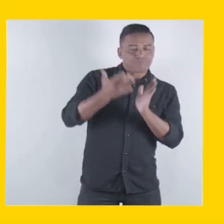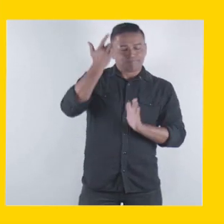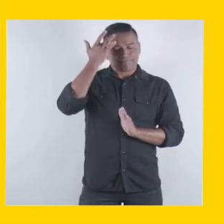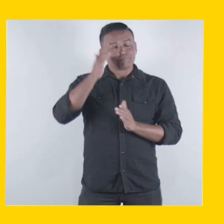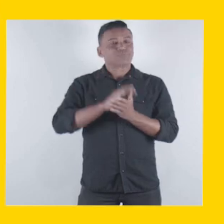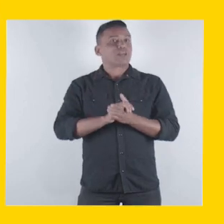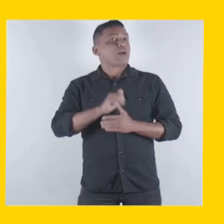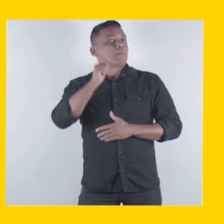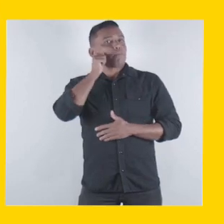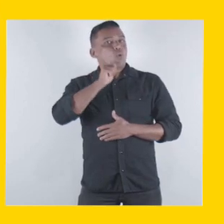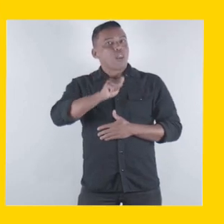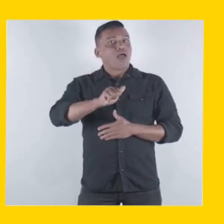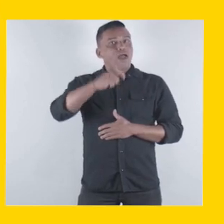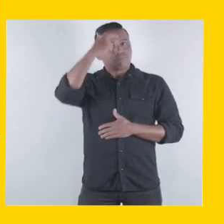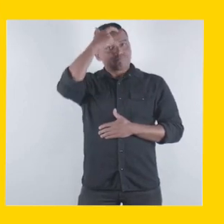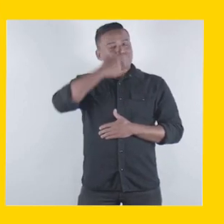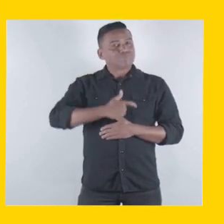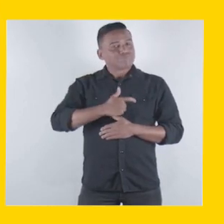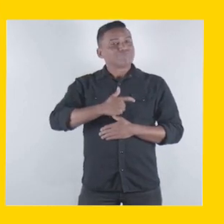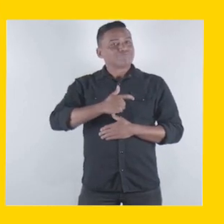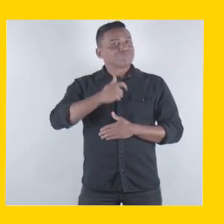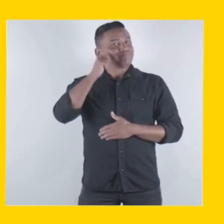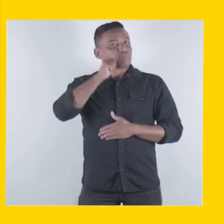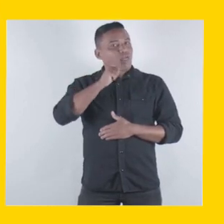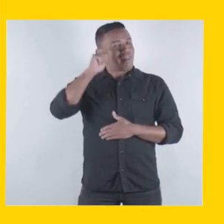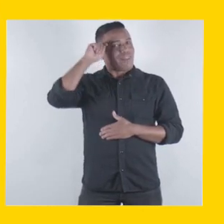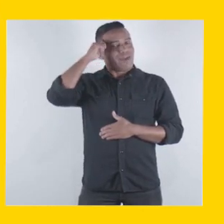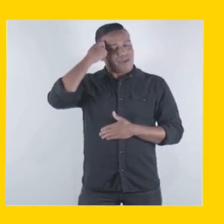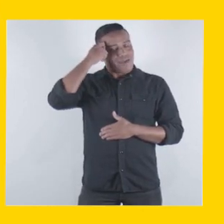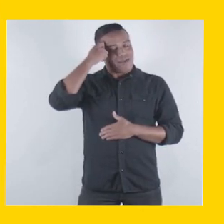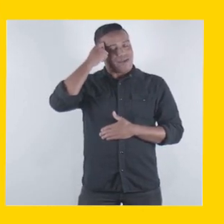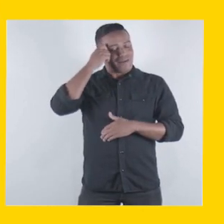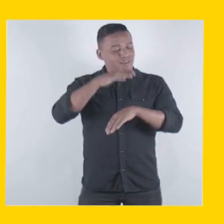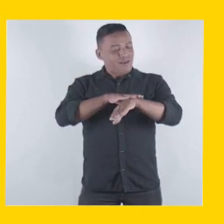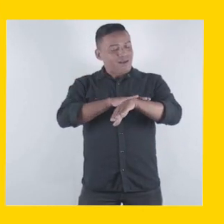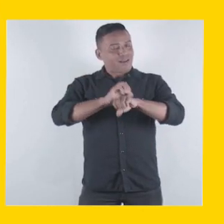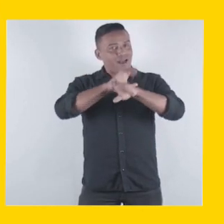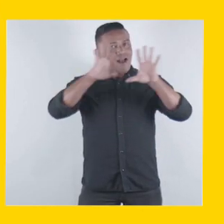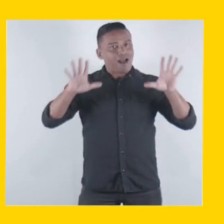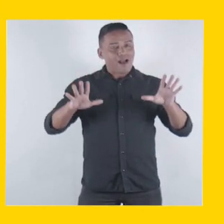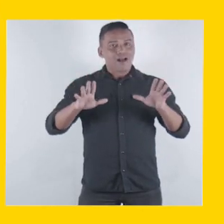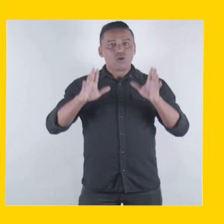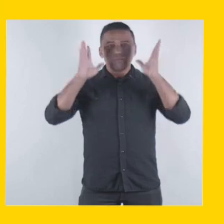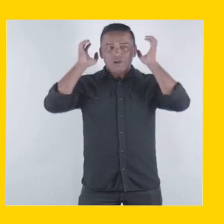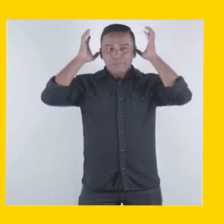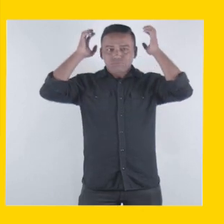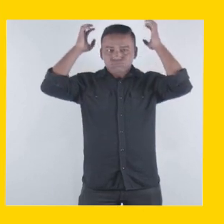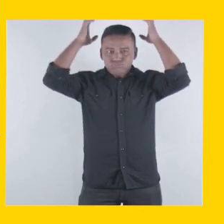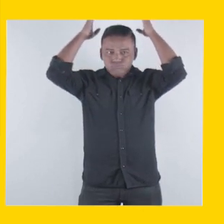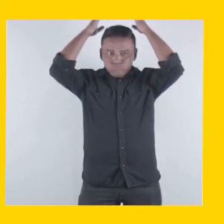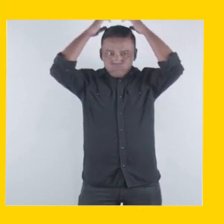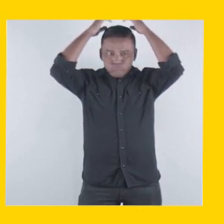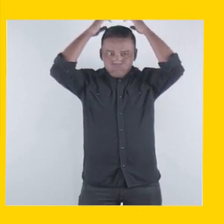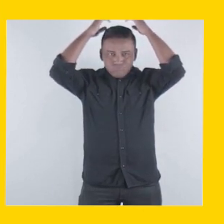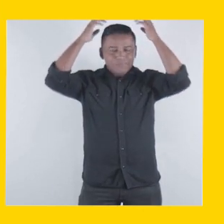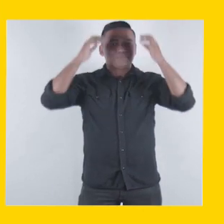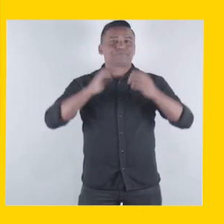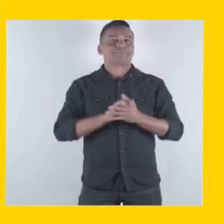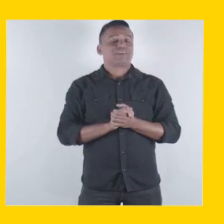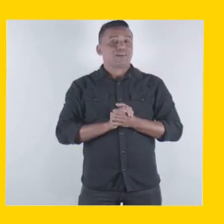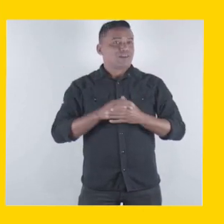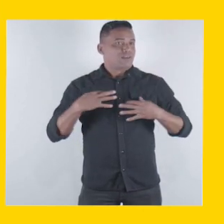de pele clara. Tenho cabelo crespo em um penteado no alto da minha cabeça.